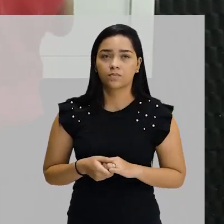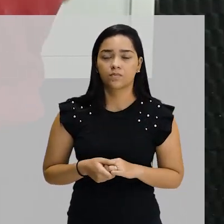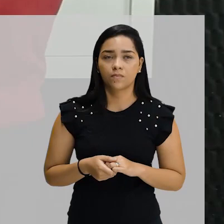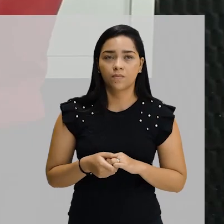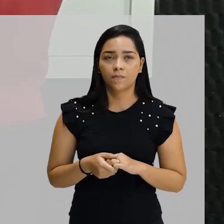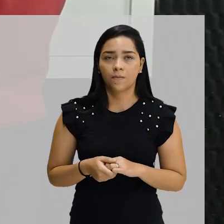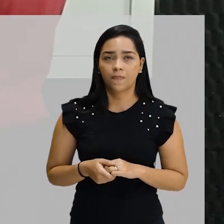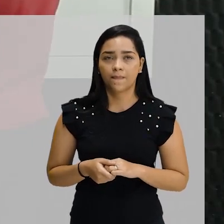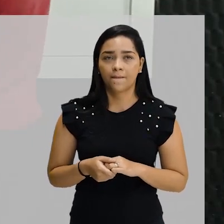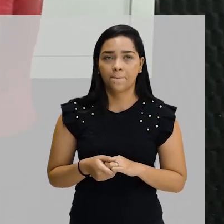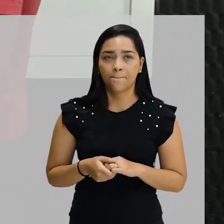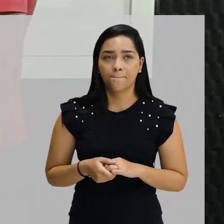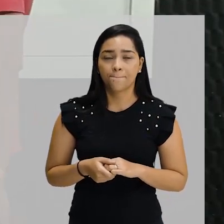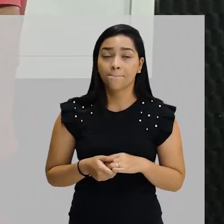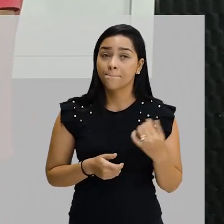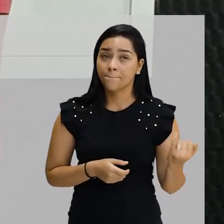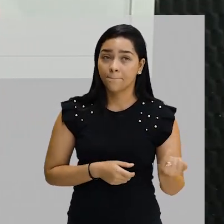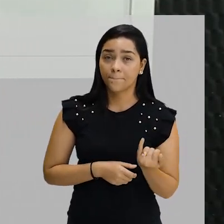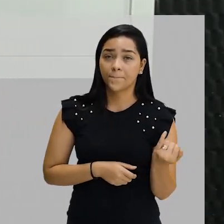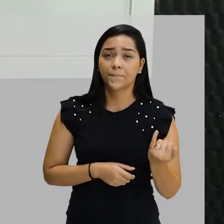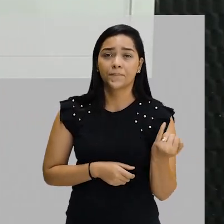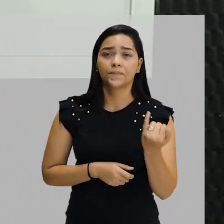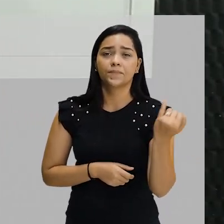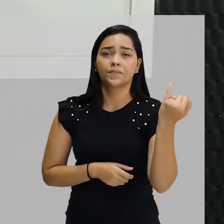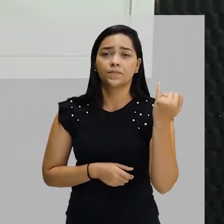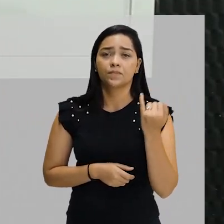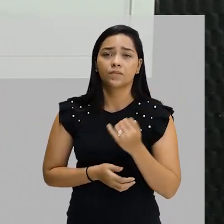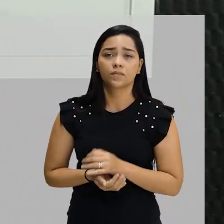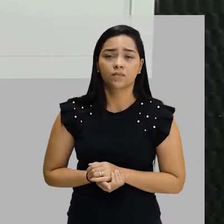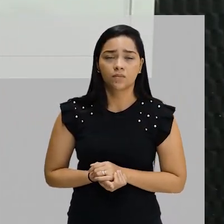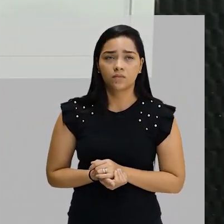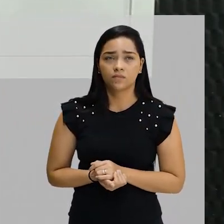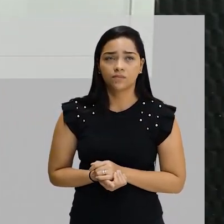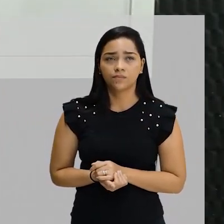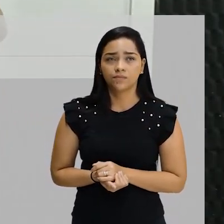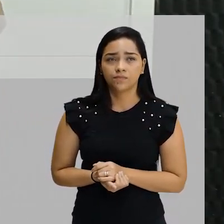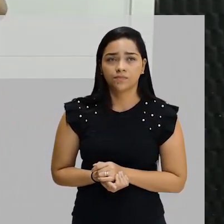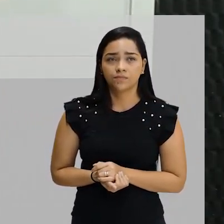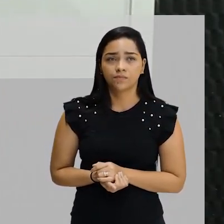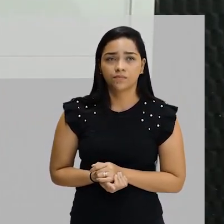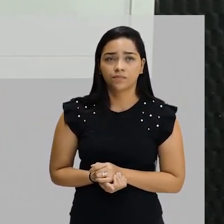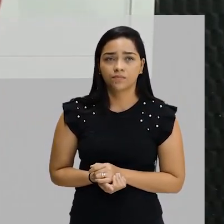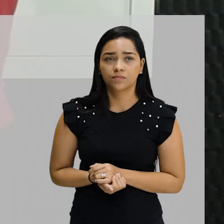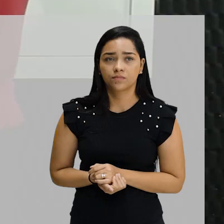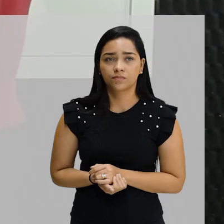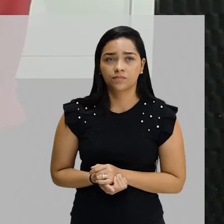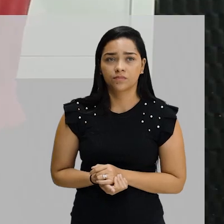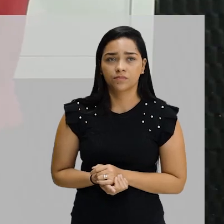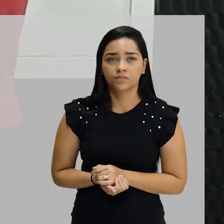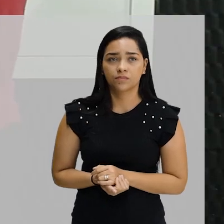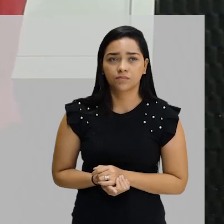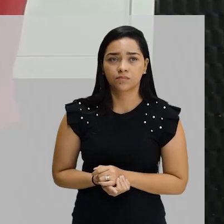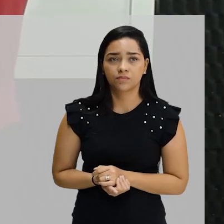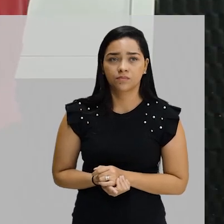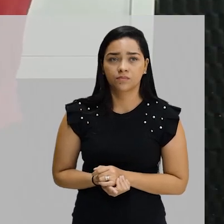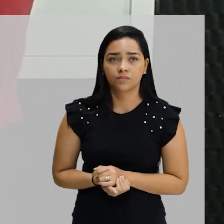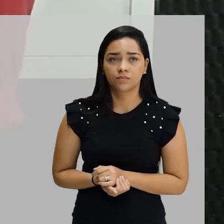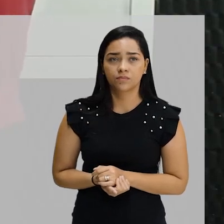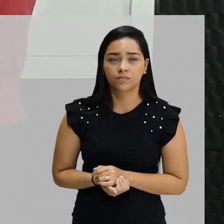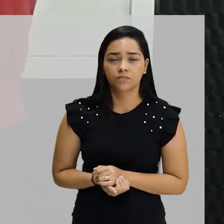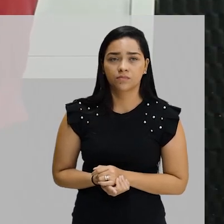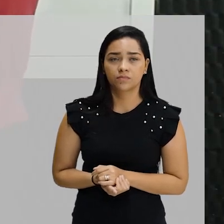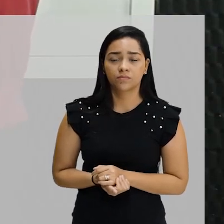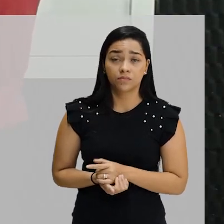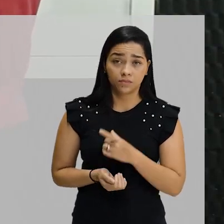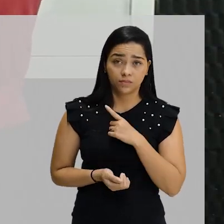tá? Importante, tá? Nós temos as Meditações,